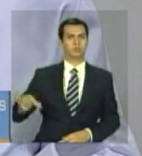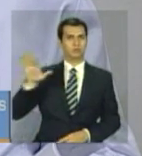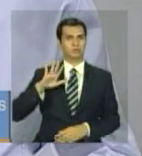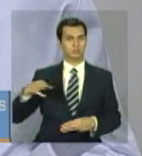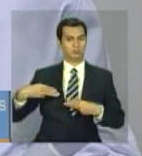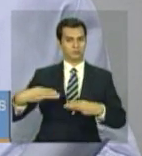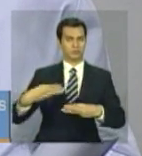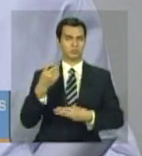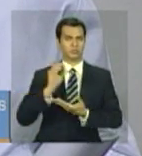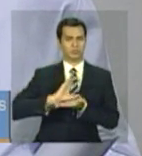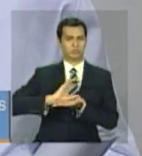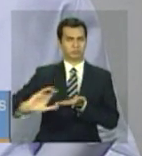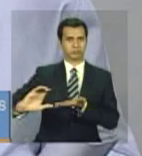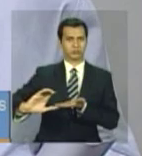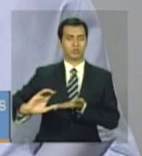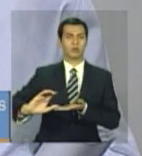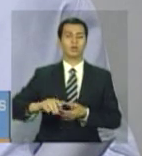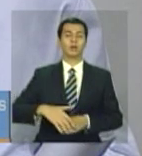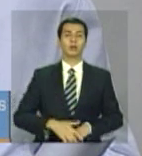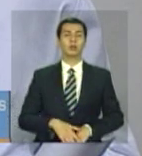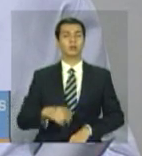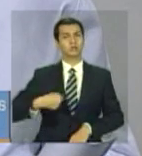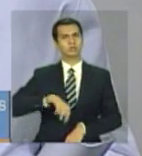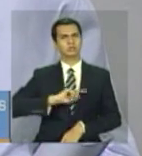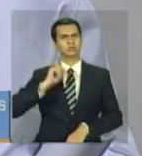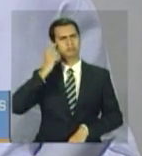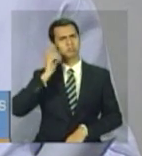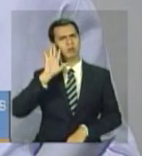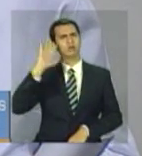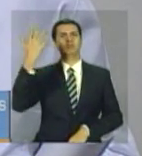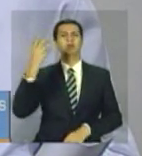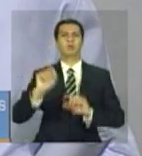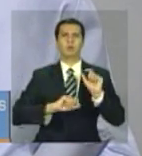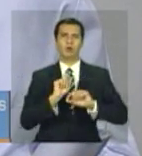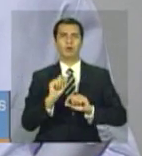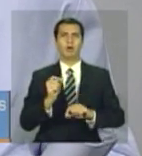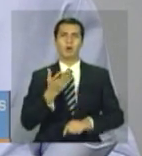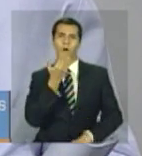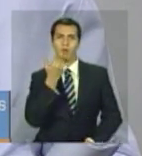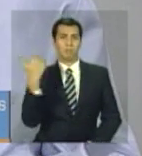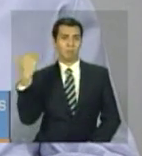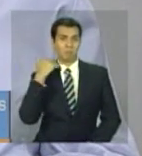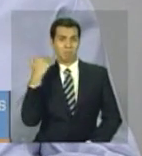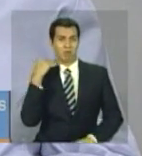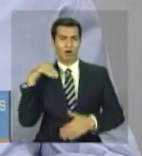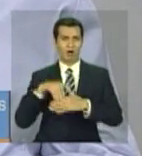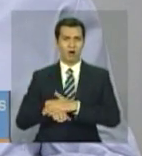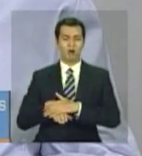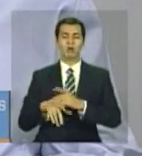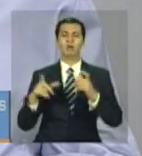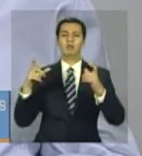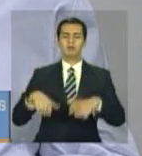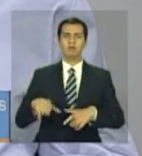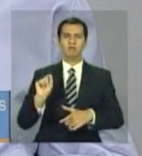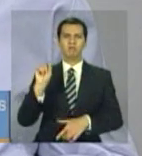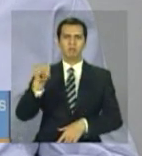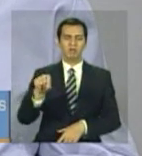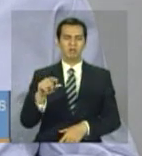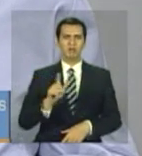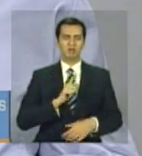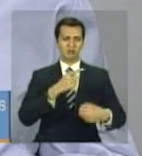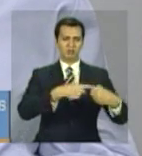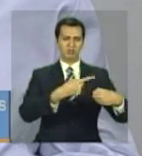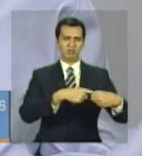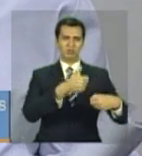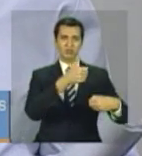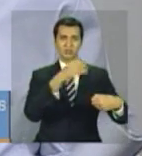Ministério, então você começa a definir os equipamentos, né, banco de alimentos, né, localização deles. Daí município, né, acima de 100 mil habitantes,